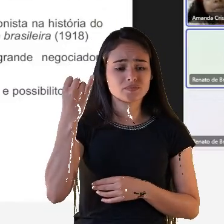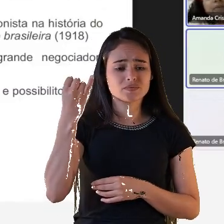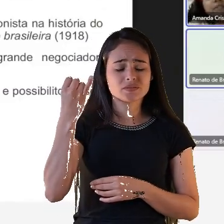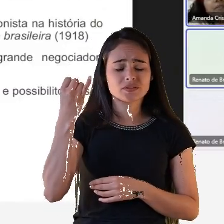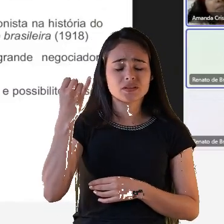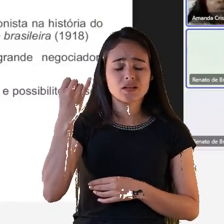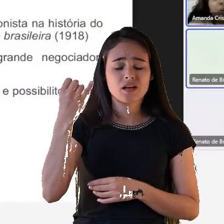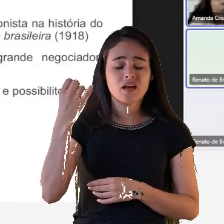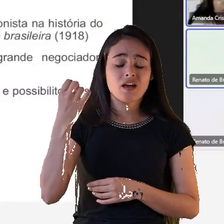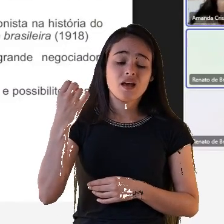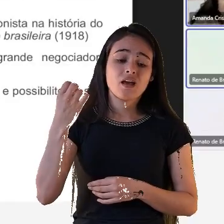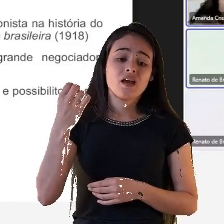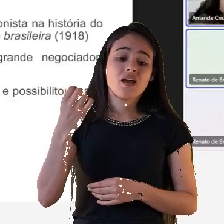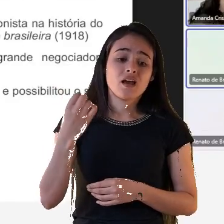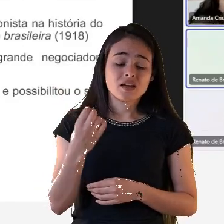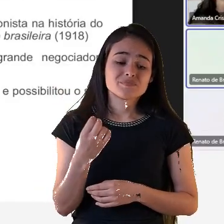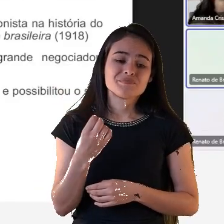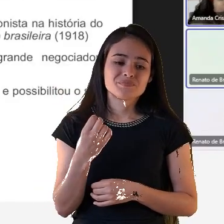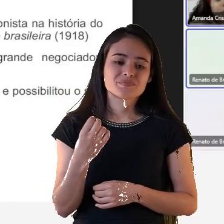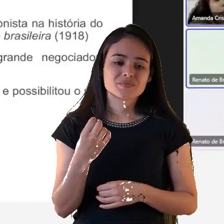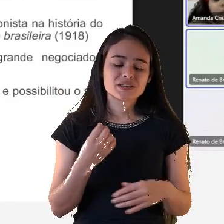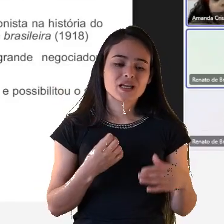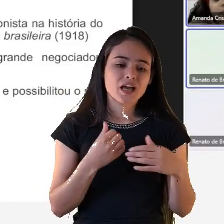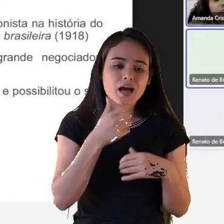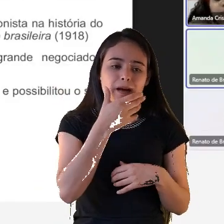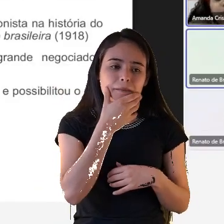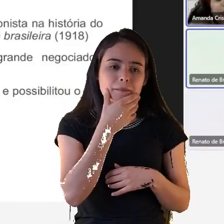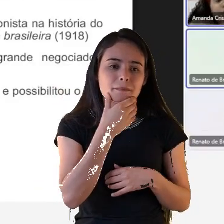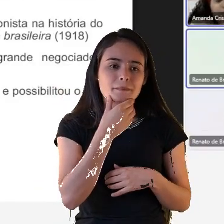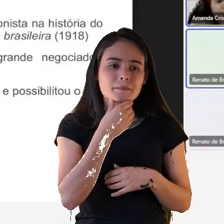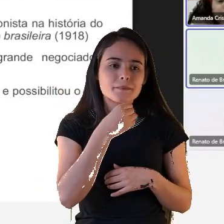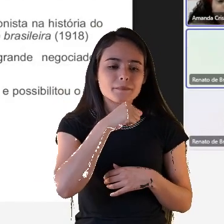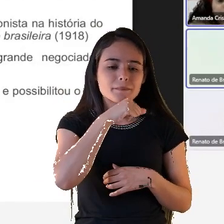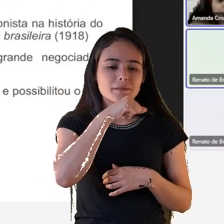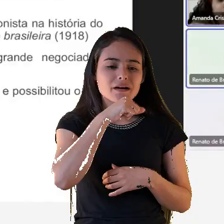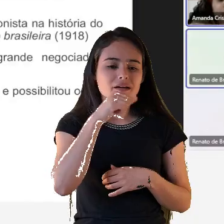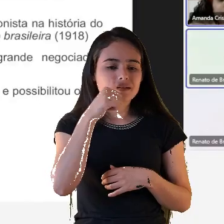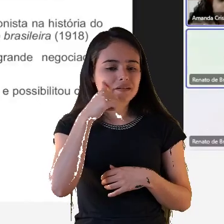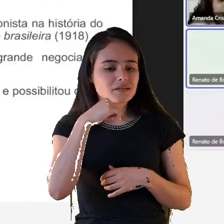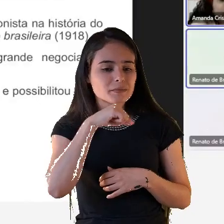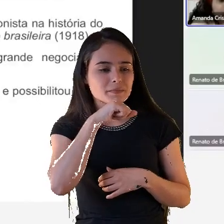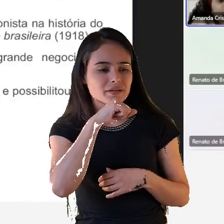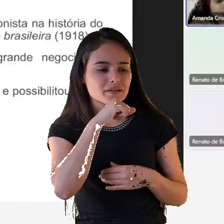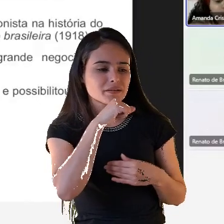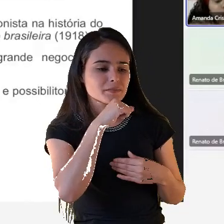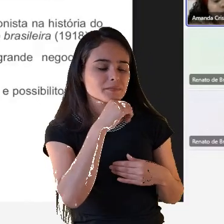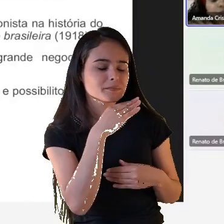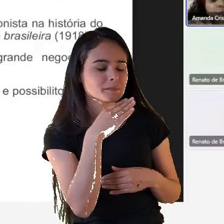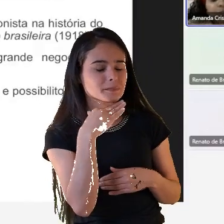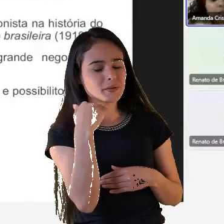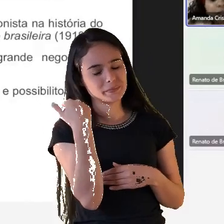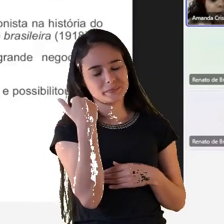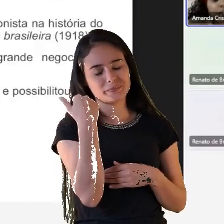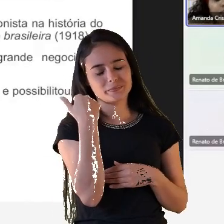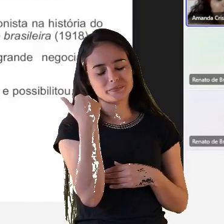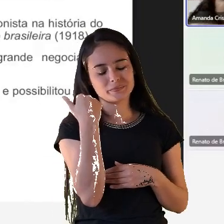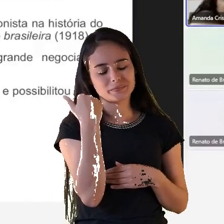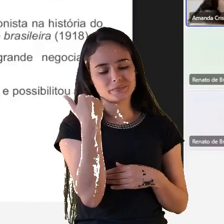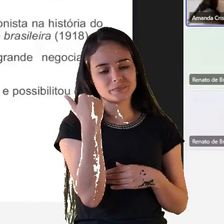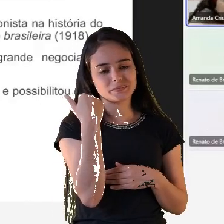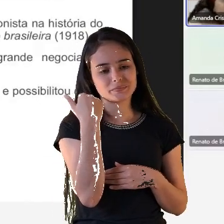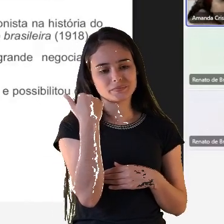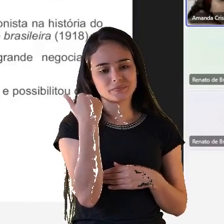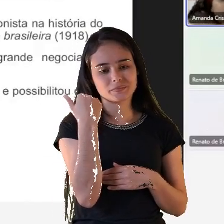ele aproximou o Manuel Quirino de políticos, né? Políticos liberais, políticos